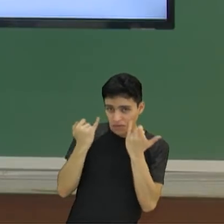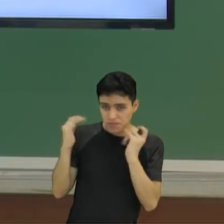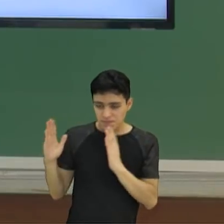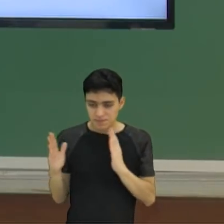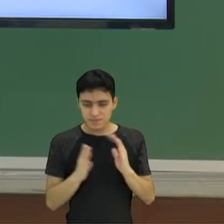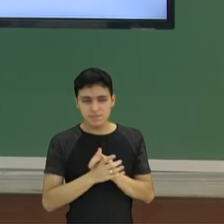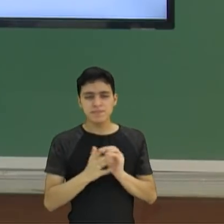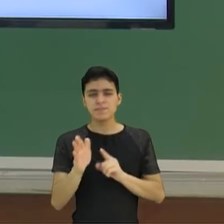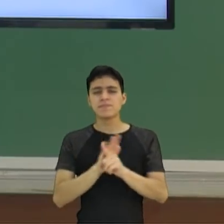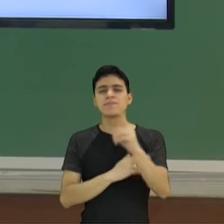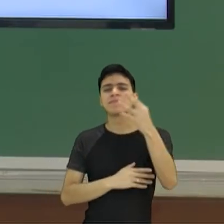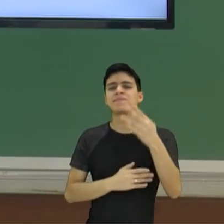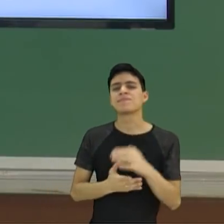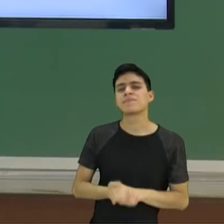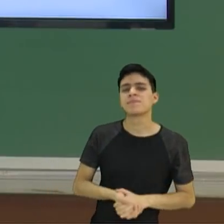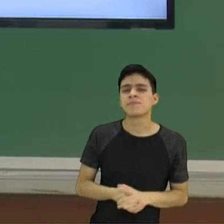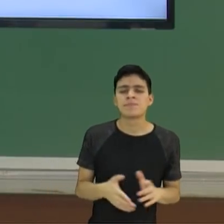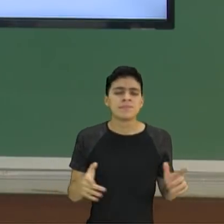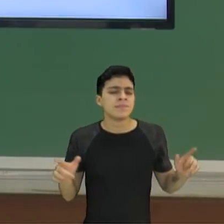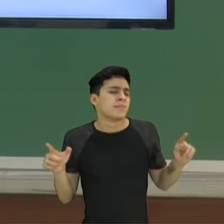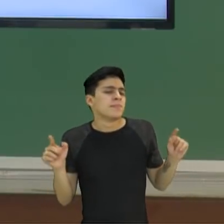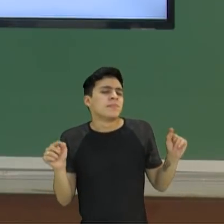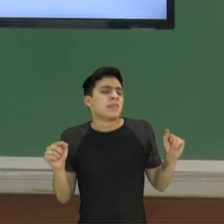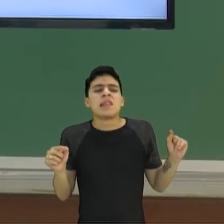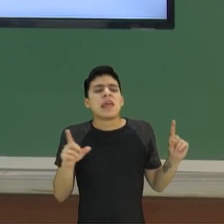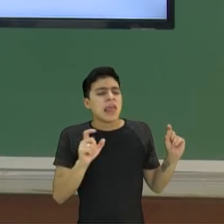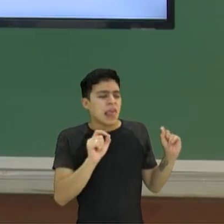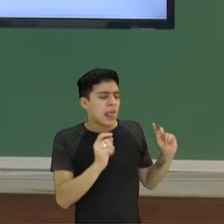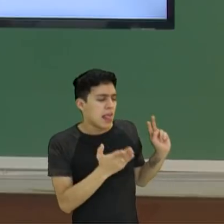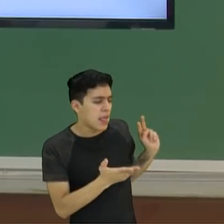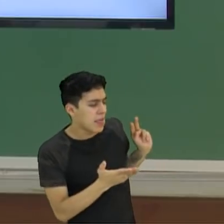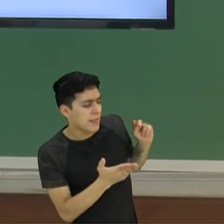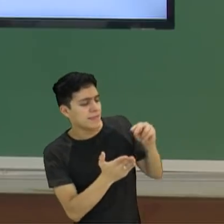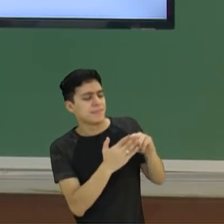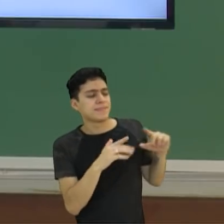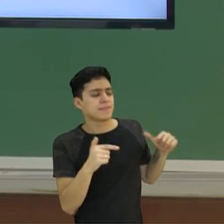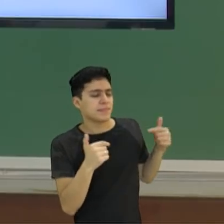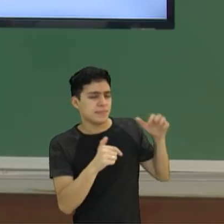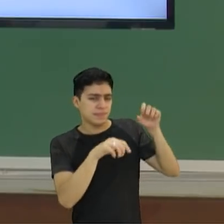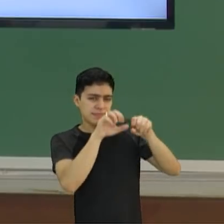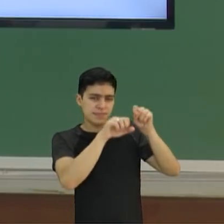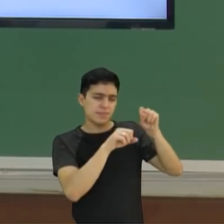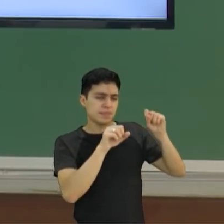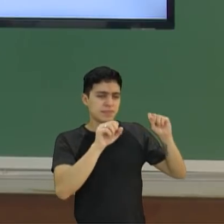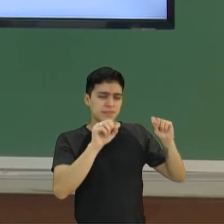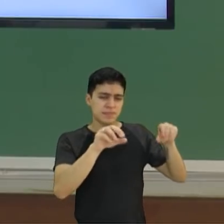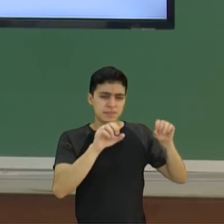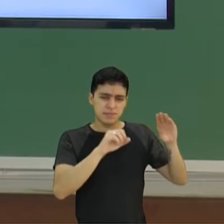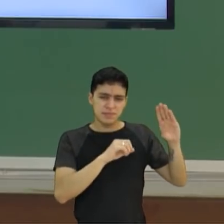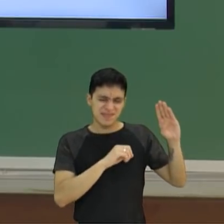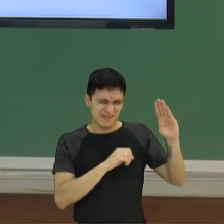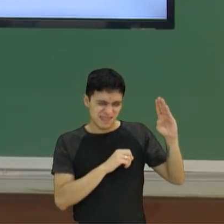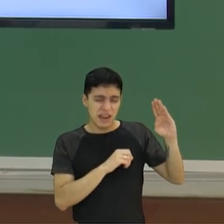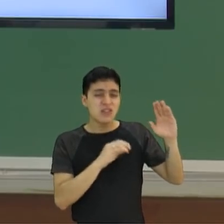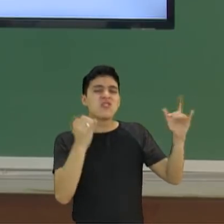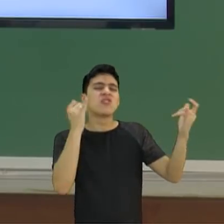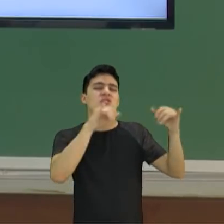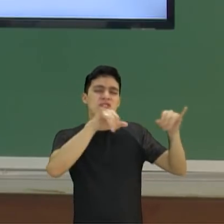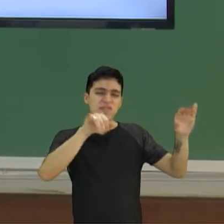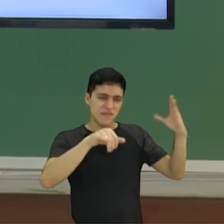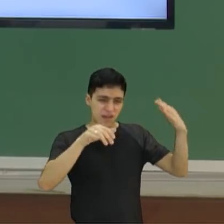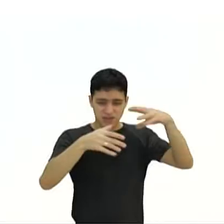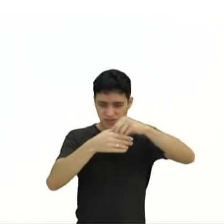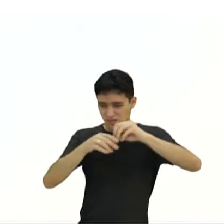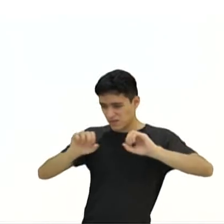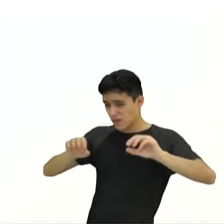temos a pergunta de número 4. Essa iniciativa de utilizar notícias falsas na educação que foi noticiada